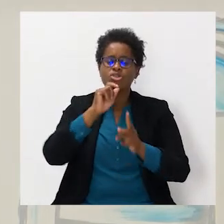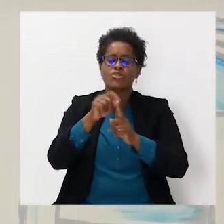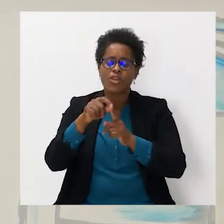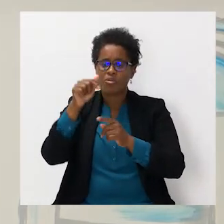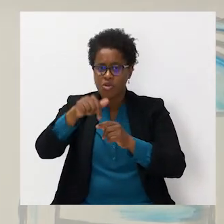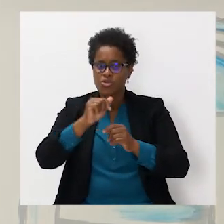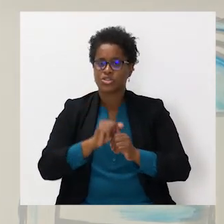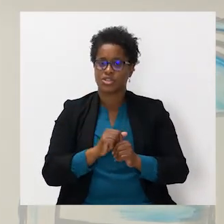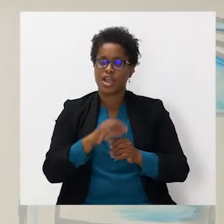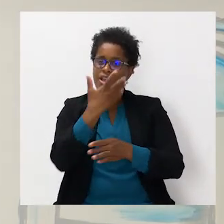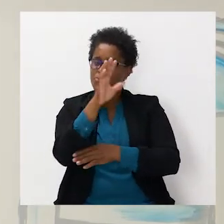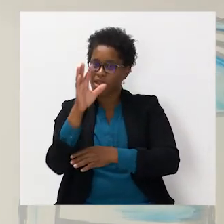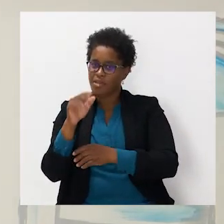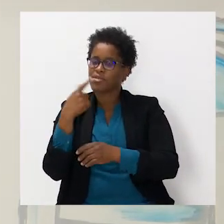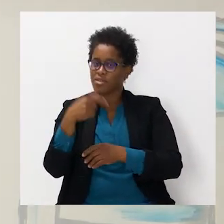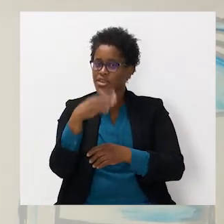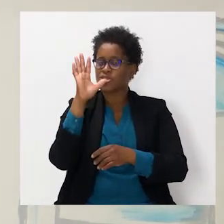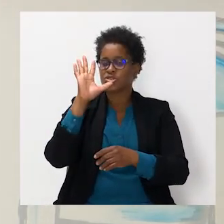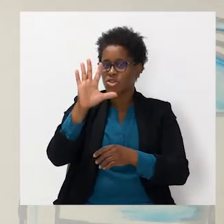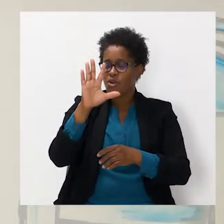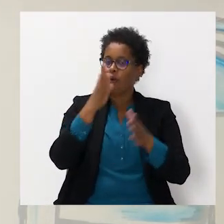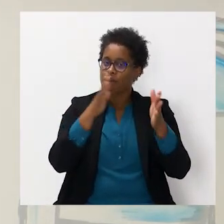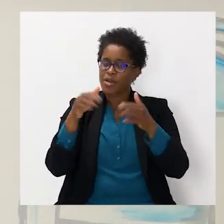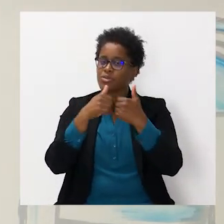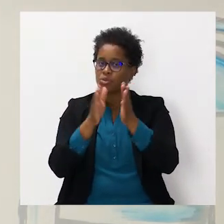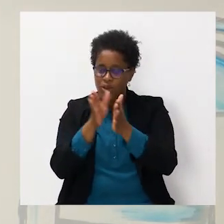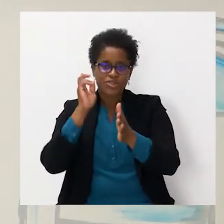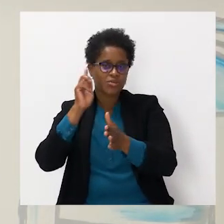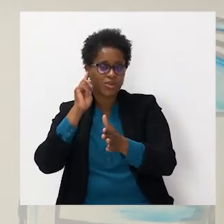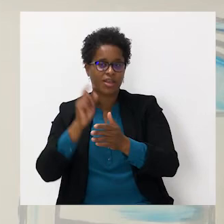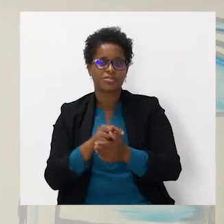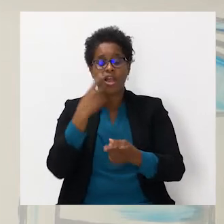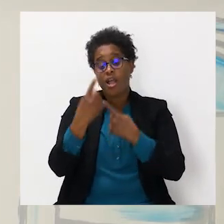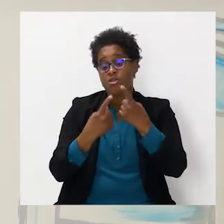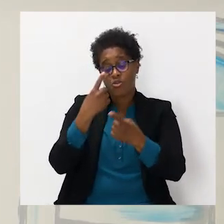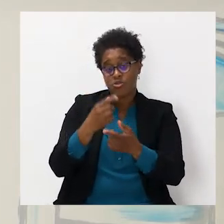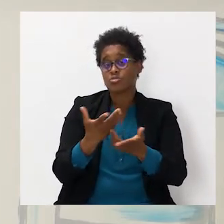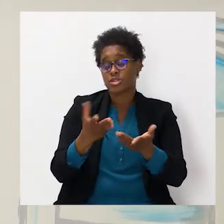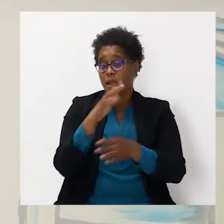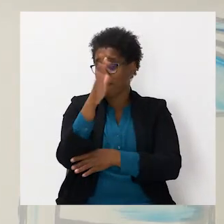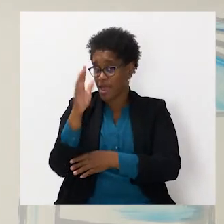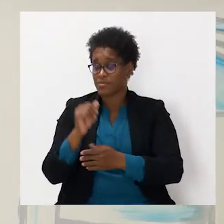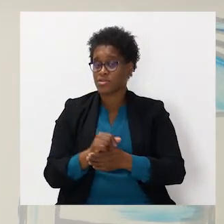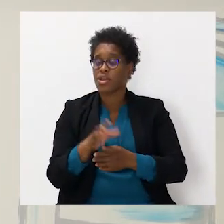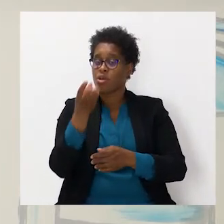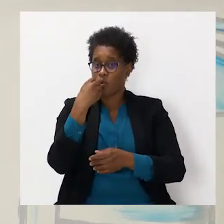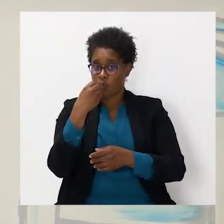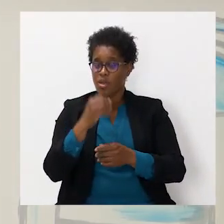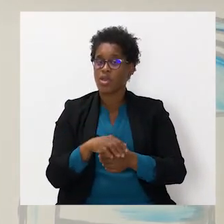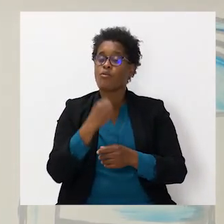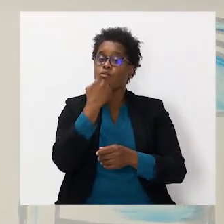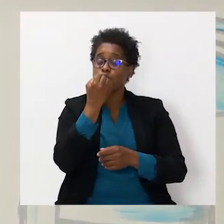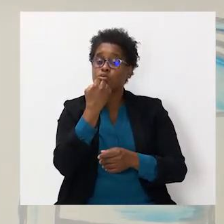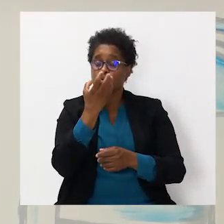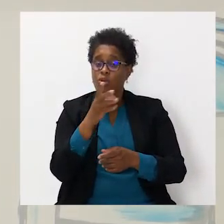hoje que as plantas têm 5 partes que são todas importantes. Em algumas plantas comemos o